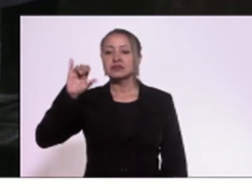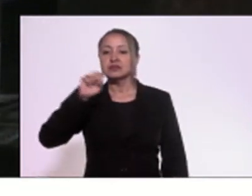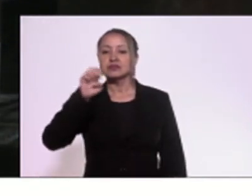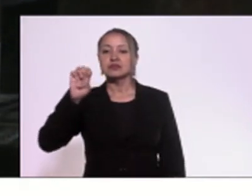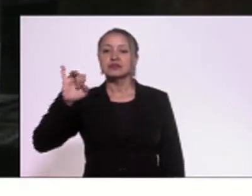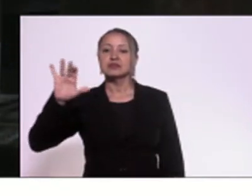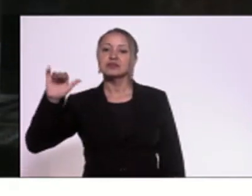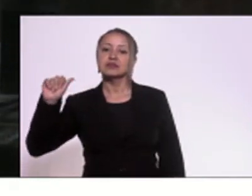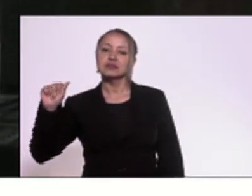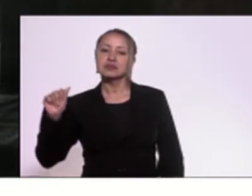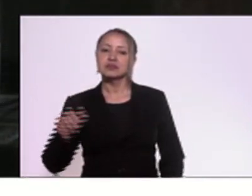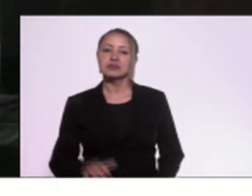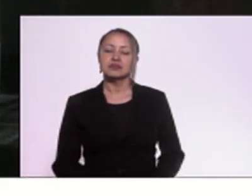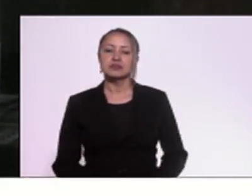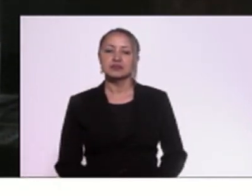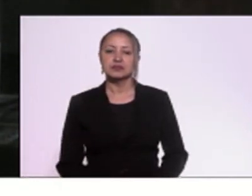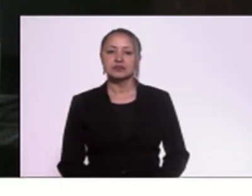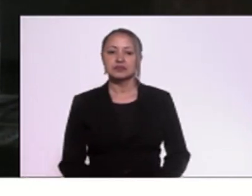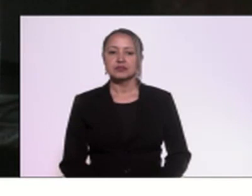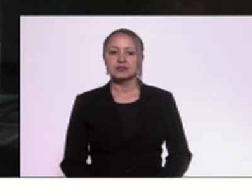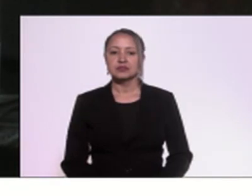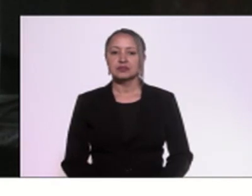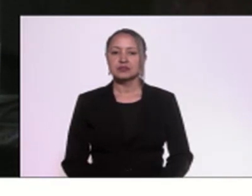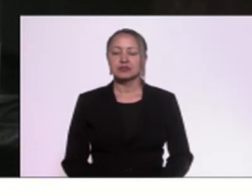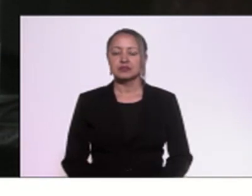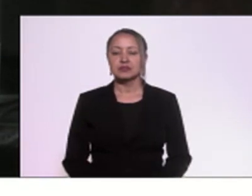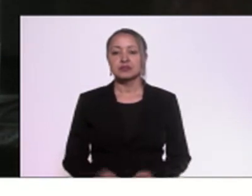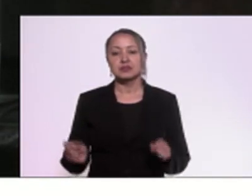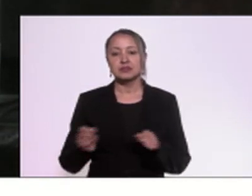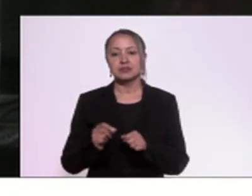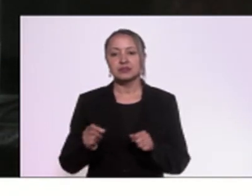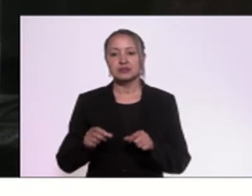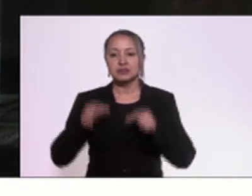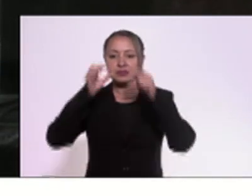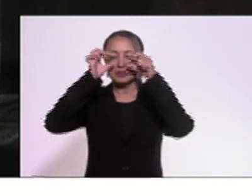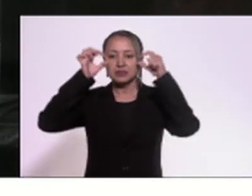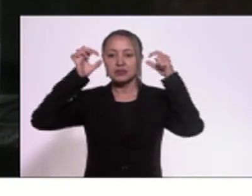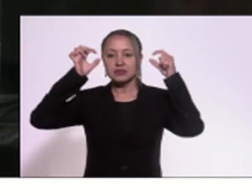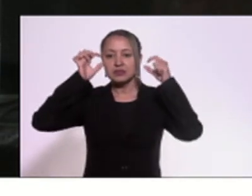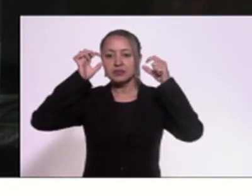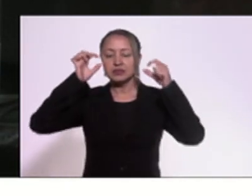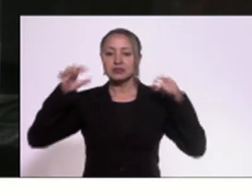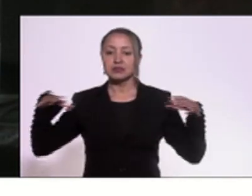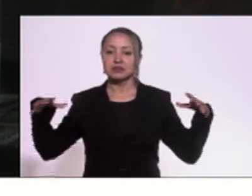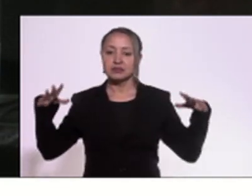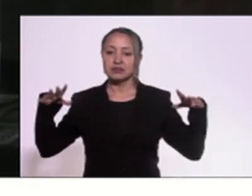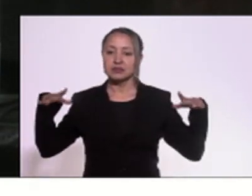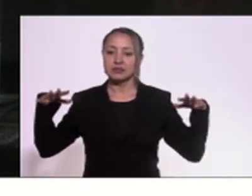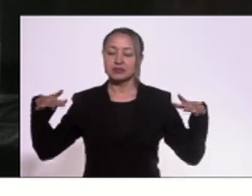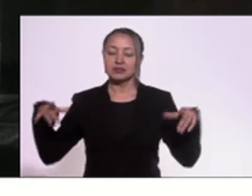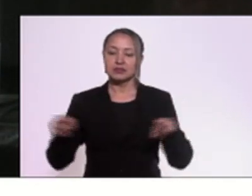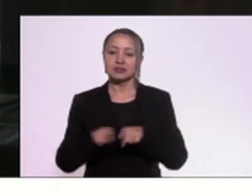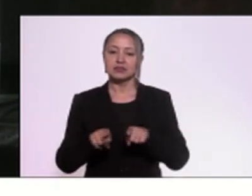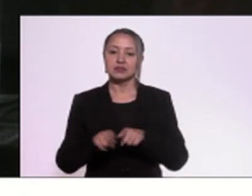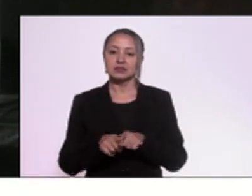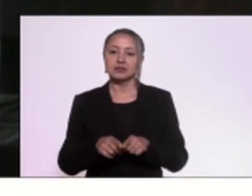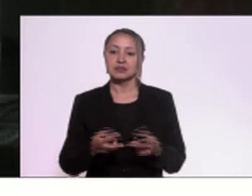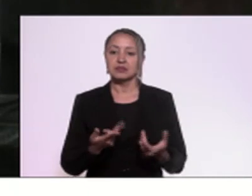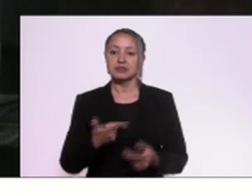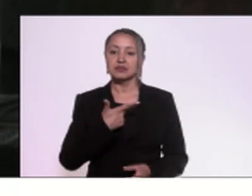eu entendo que uma sessão como essa é tão importante que, se eu pudesse, eu estava sentada aí no meio, batendo papo junto com vocês, porque eu acho que isso é